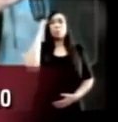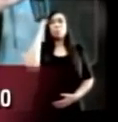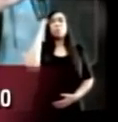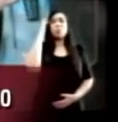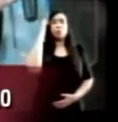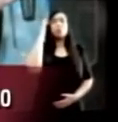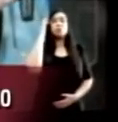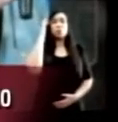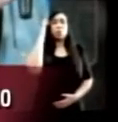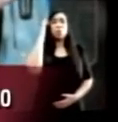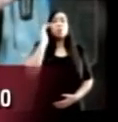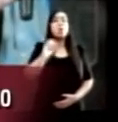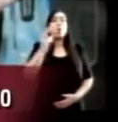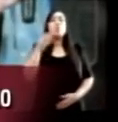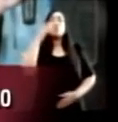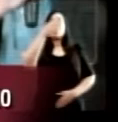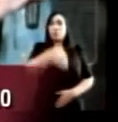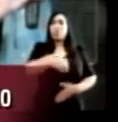pacientes que procuraram